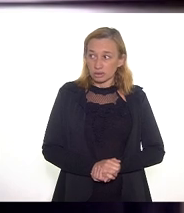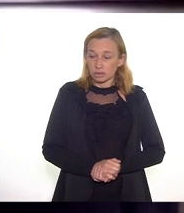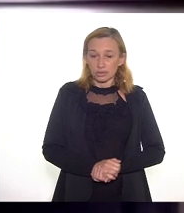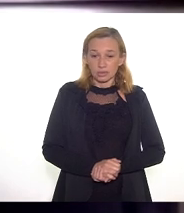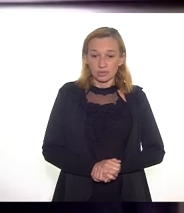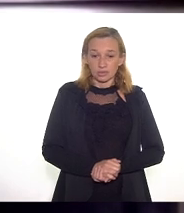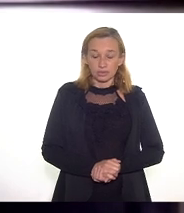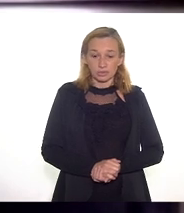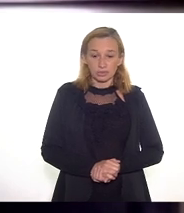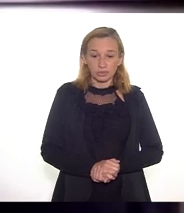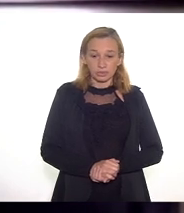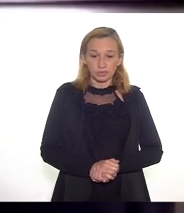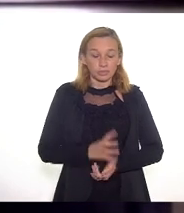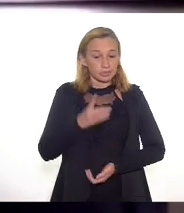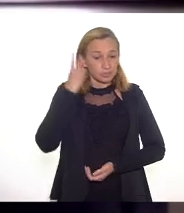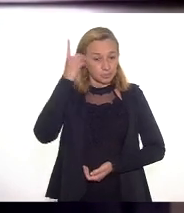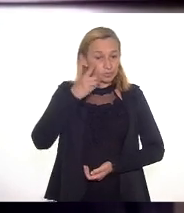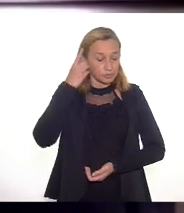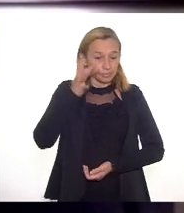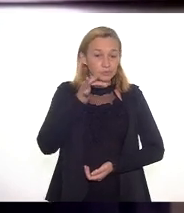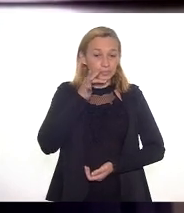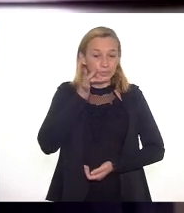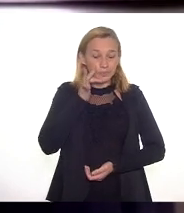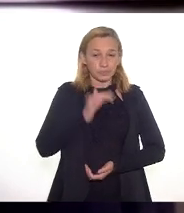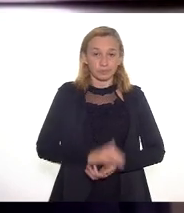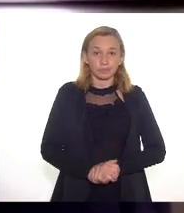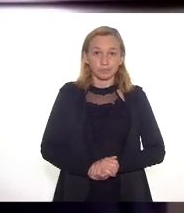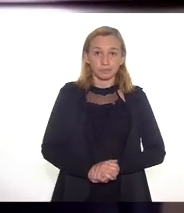Bittencourt. Deputado Jorge Felipe Neto.